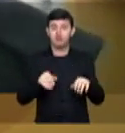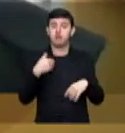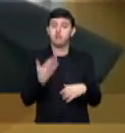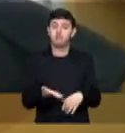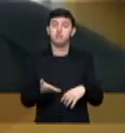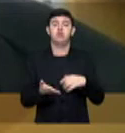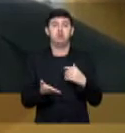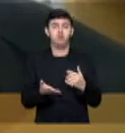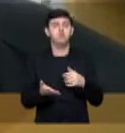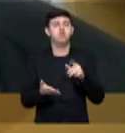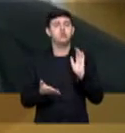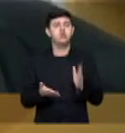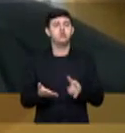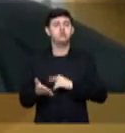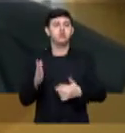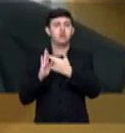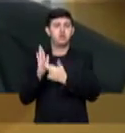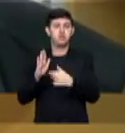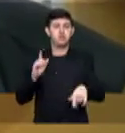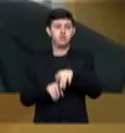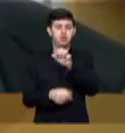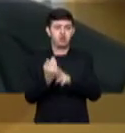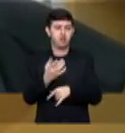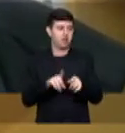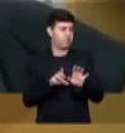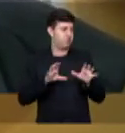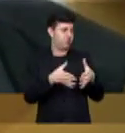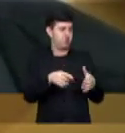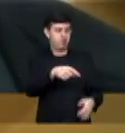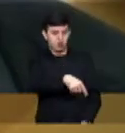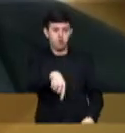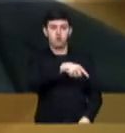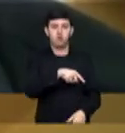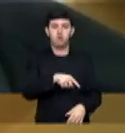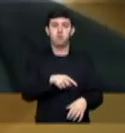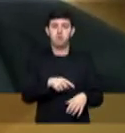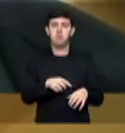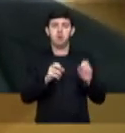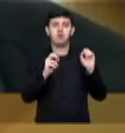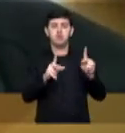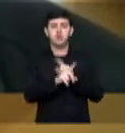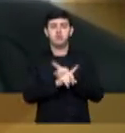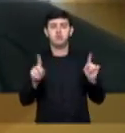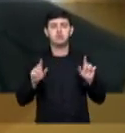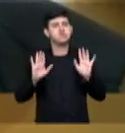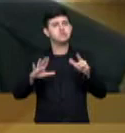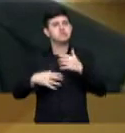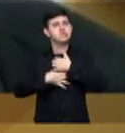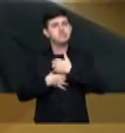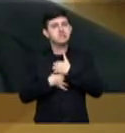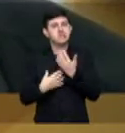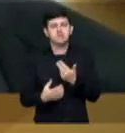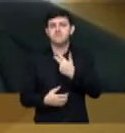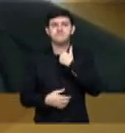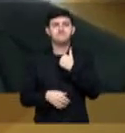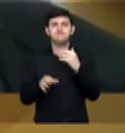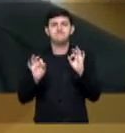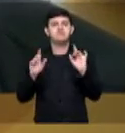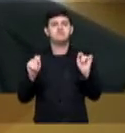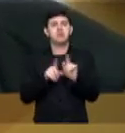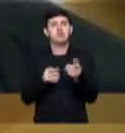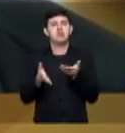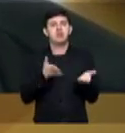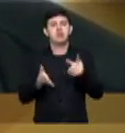a autorregulamentação é suficiente. Mas não podemos, a meu sentir, tratarmos a questão